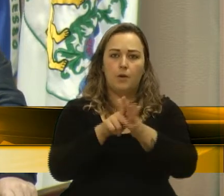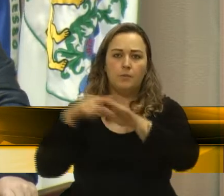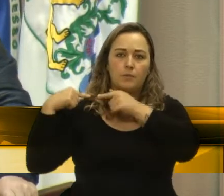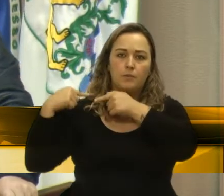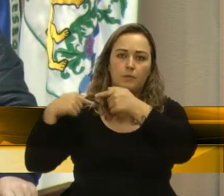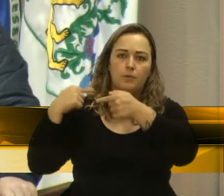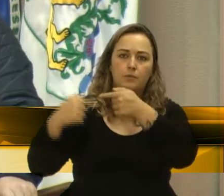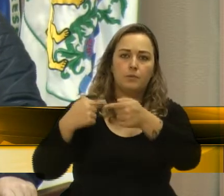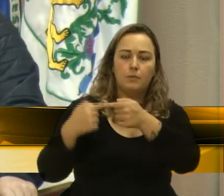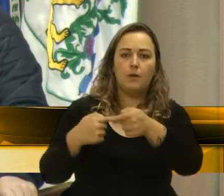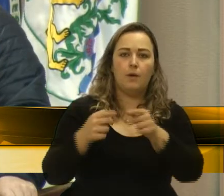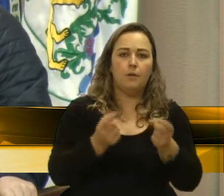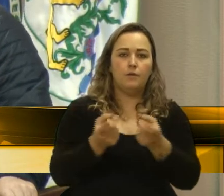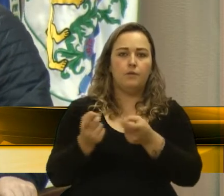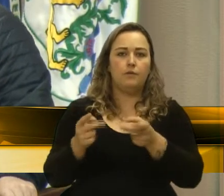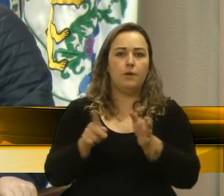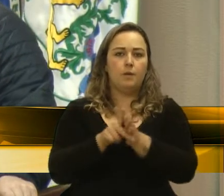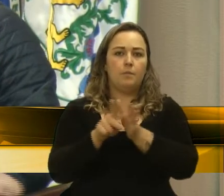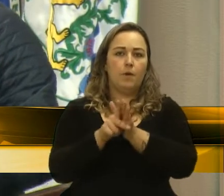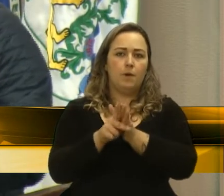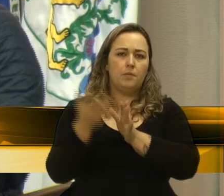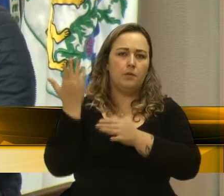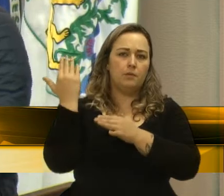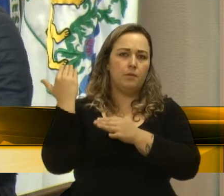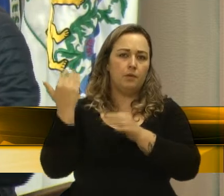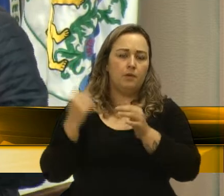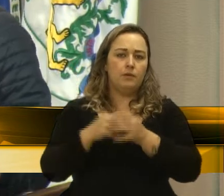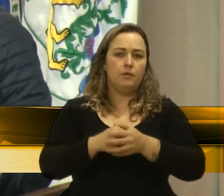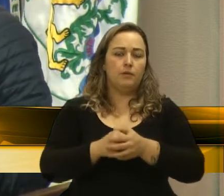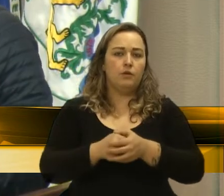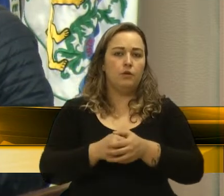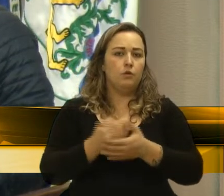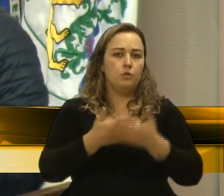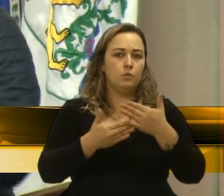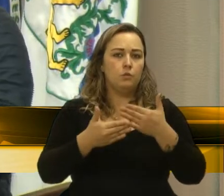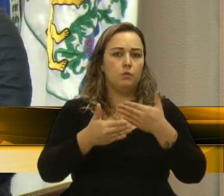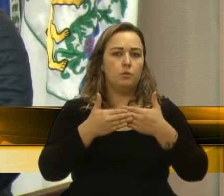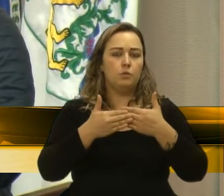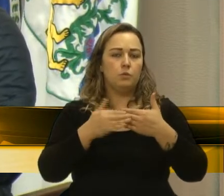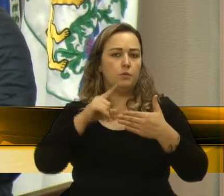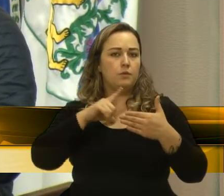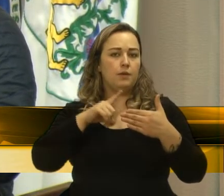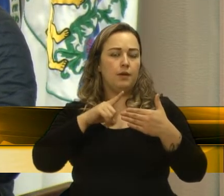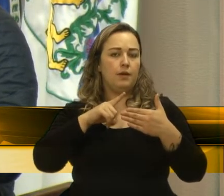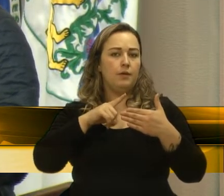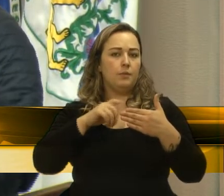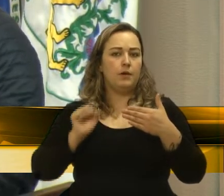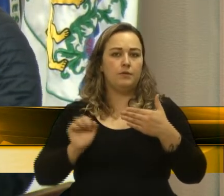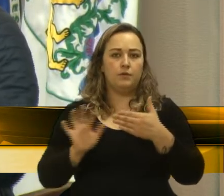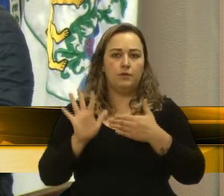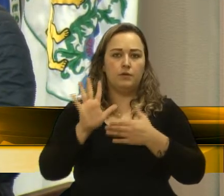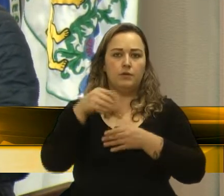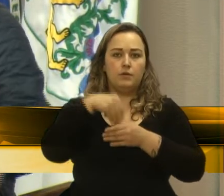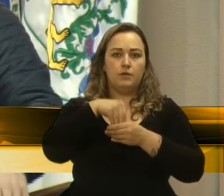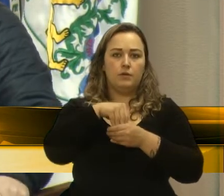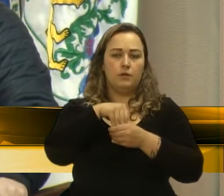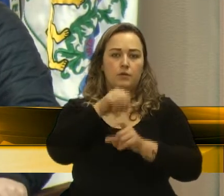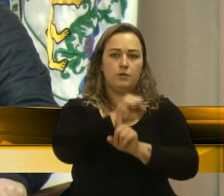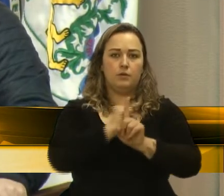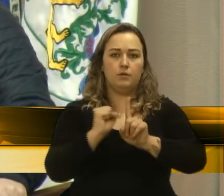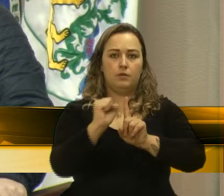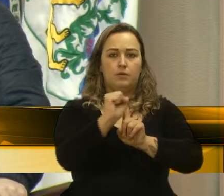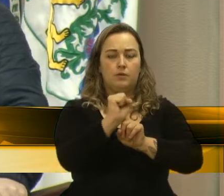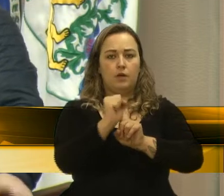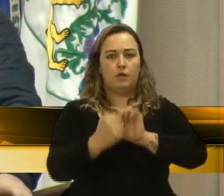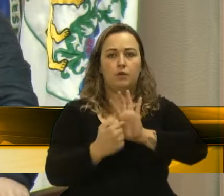nas nossas feiras livres aqui em Caxias do Sul. Então, tudo isso, ela tem um reflexo na sociedade e tem um reflexo de